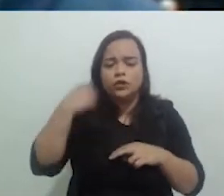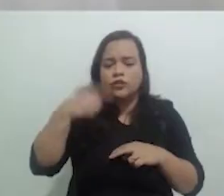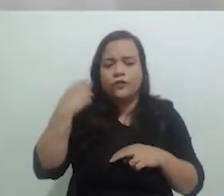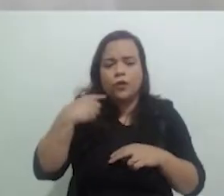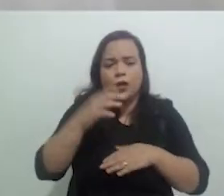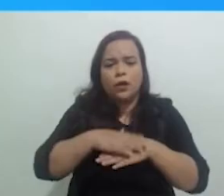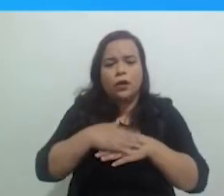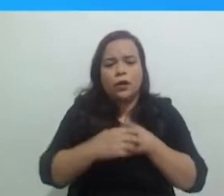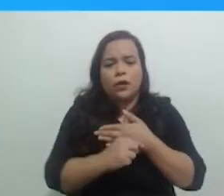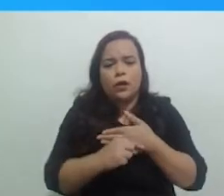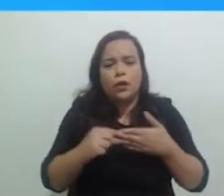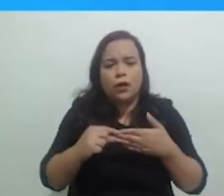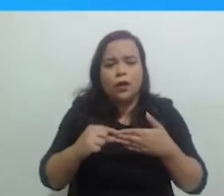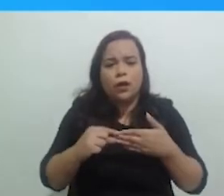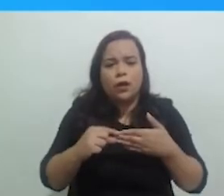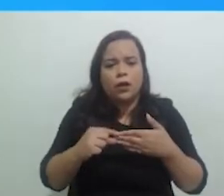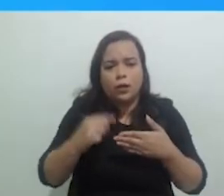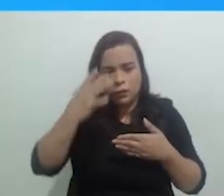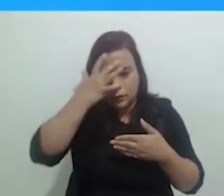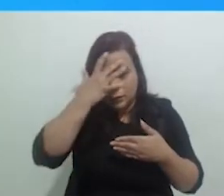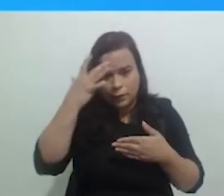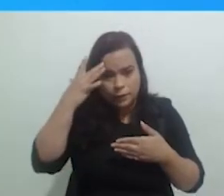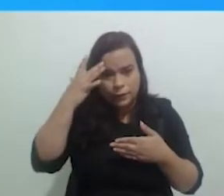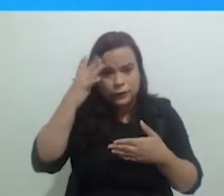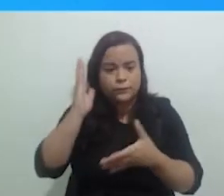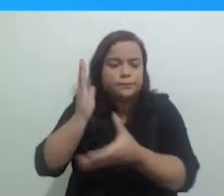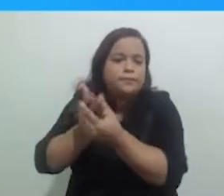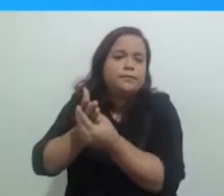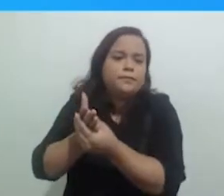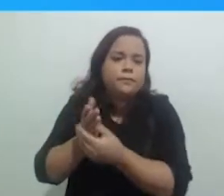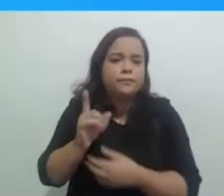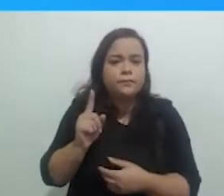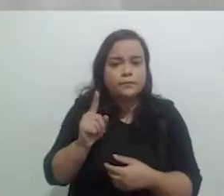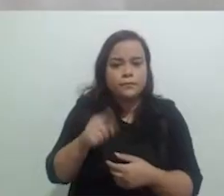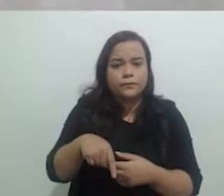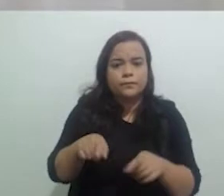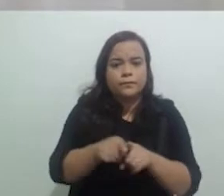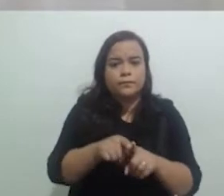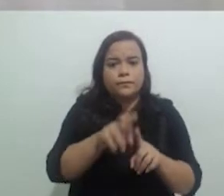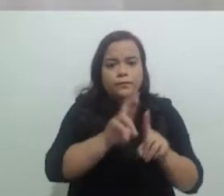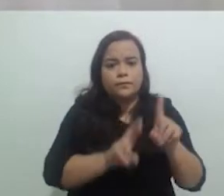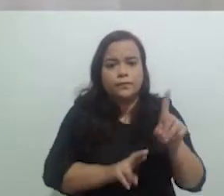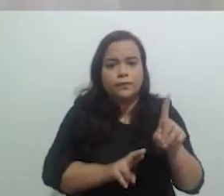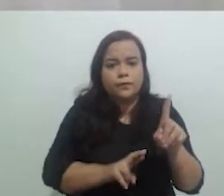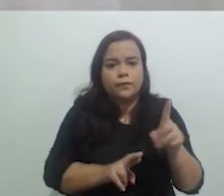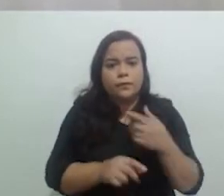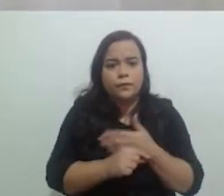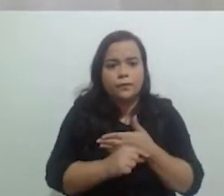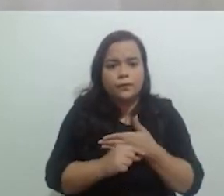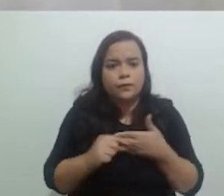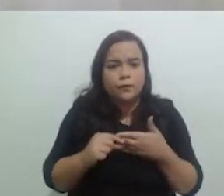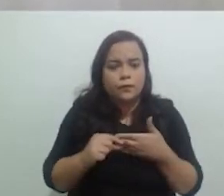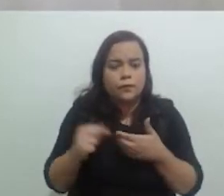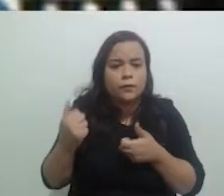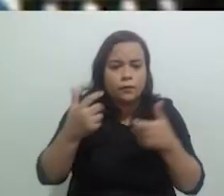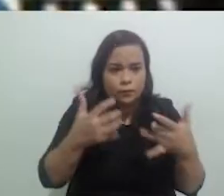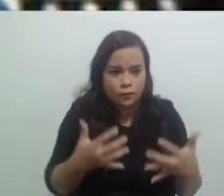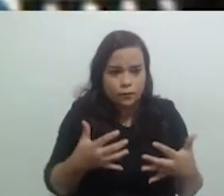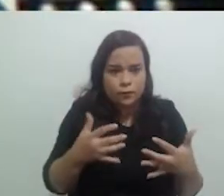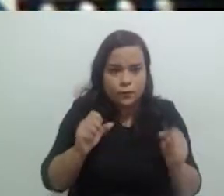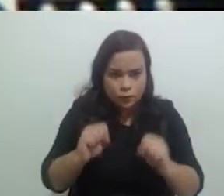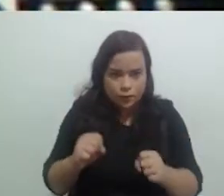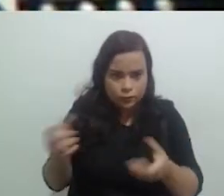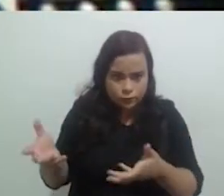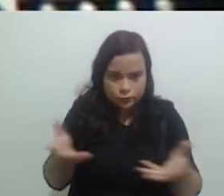excelência. Diante da manifestação do relator, a parte autora, ela prescinde. Então, posso conceder a palavra já